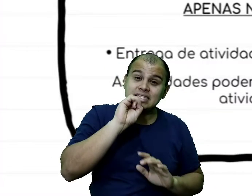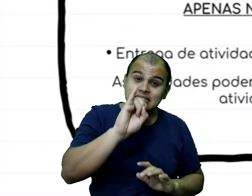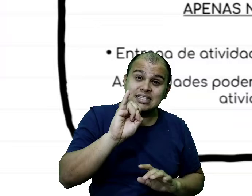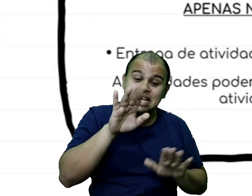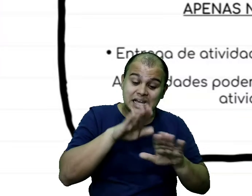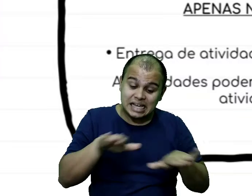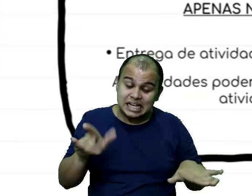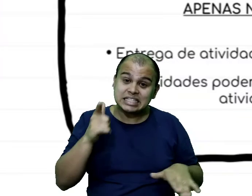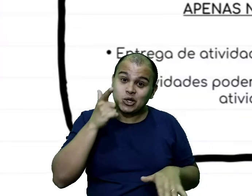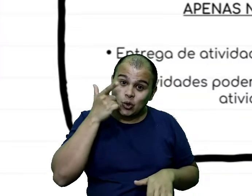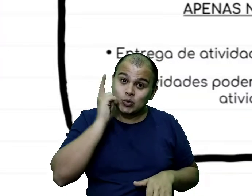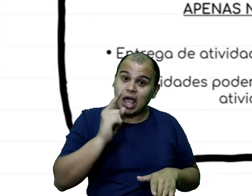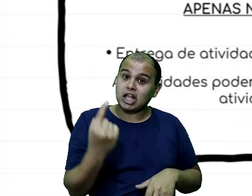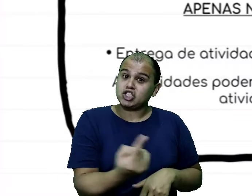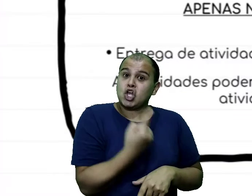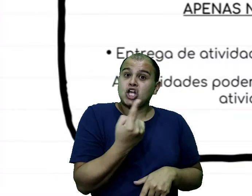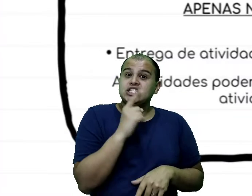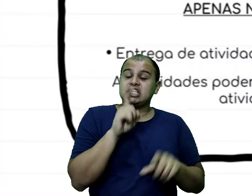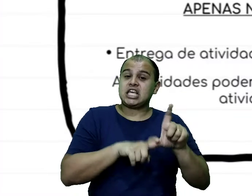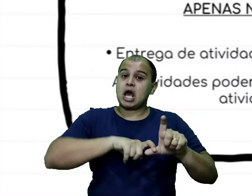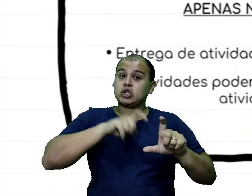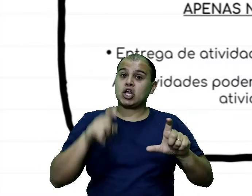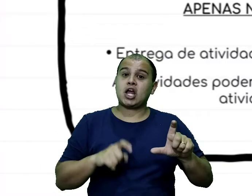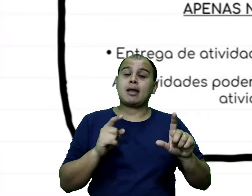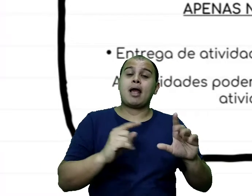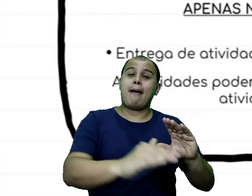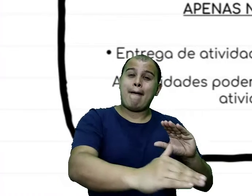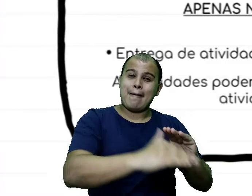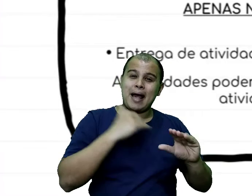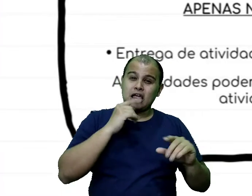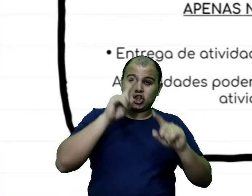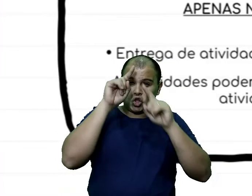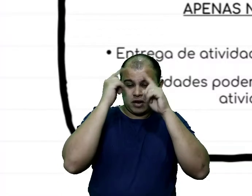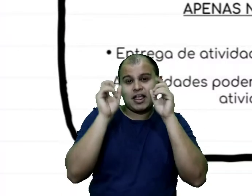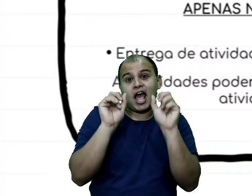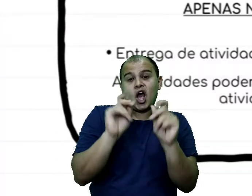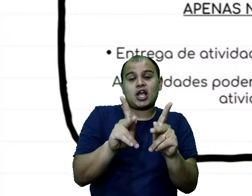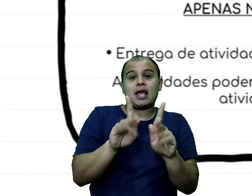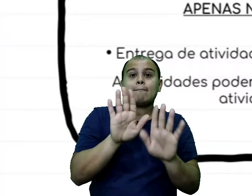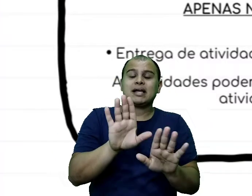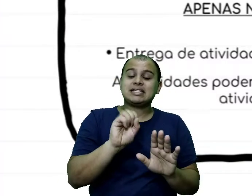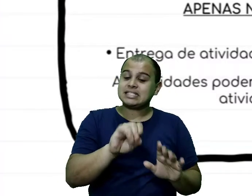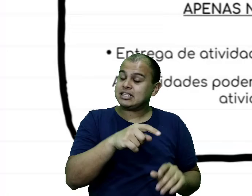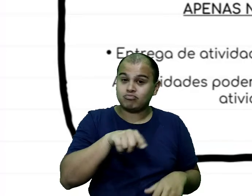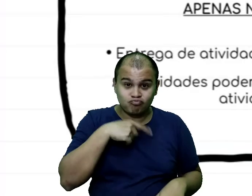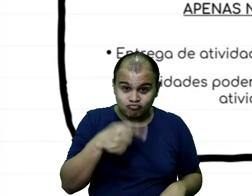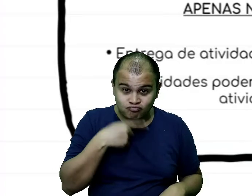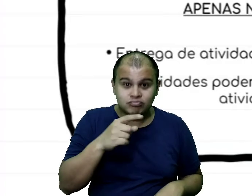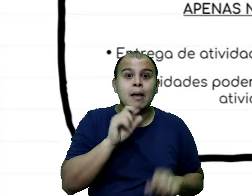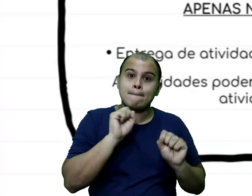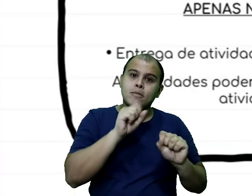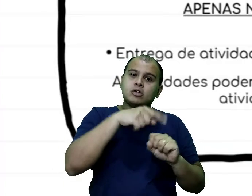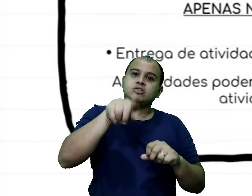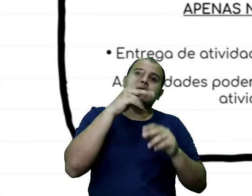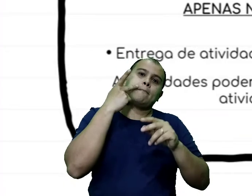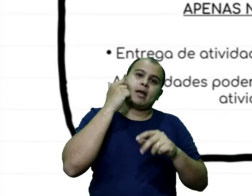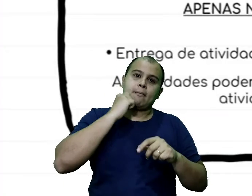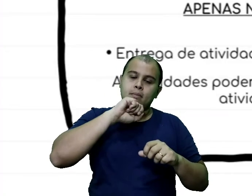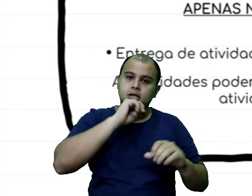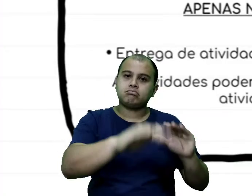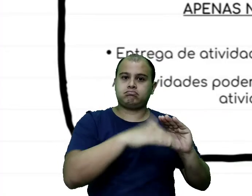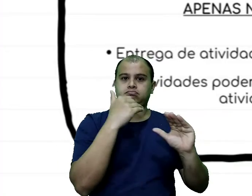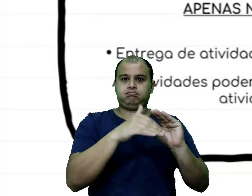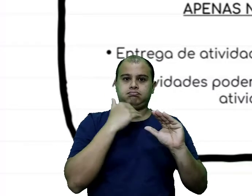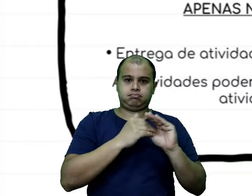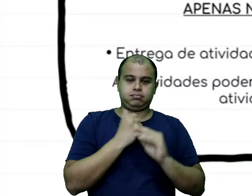dúvida, pede se a criança tem autonomia de mandar sozinha, ela manda a dúvida. Se não, se é uma dúvida que vocês familiares têm, envia para